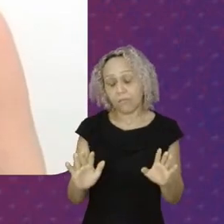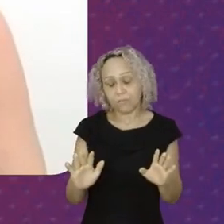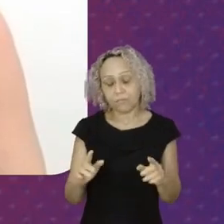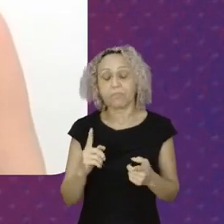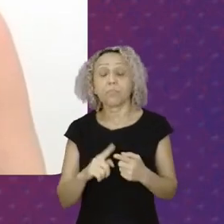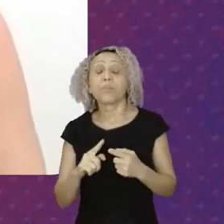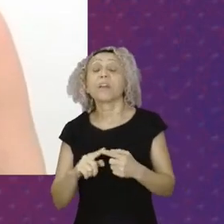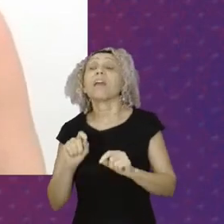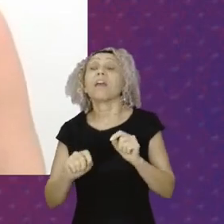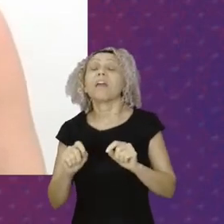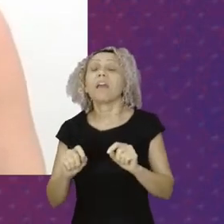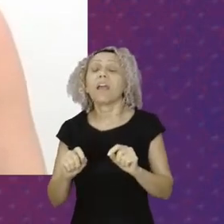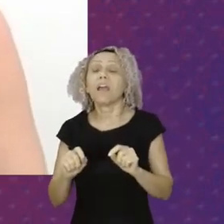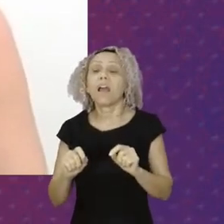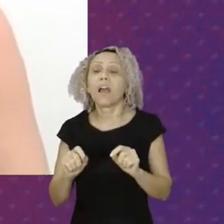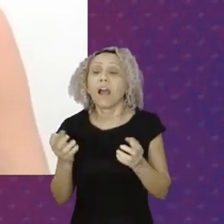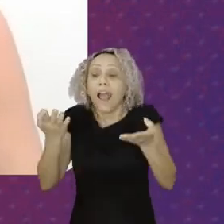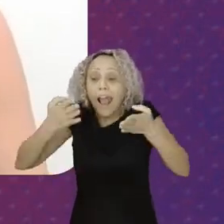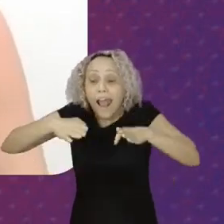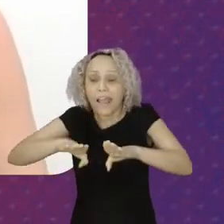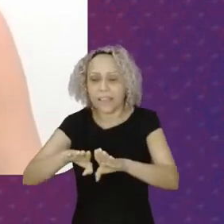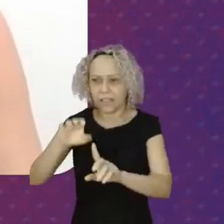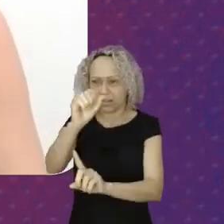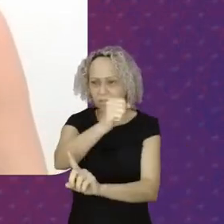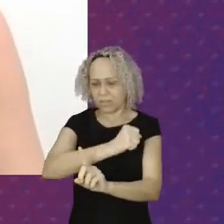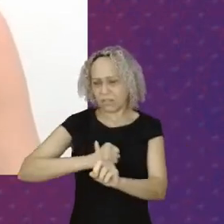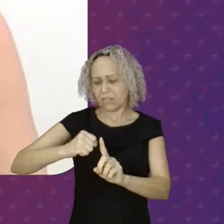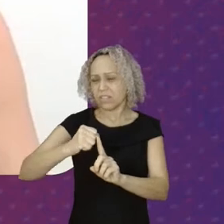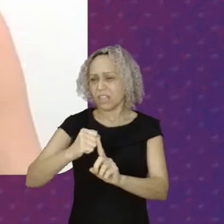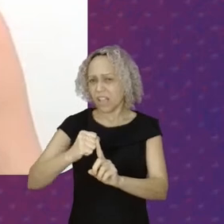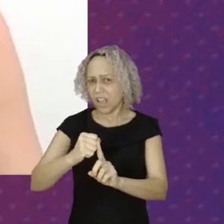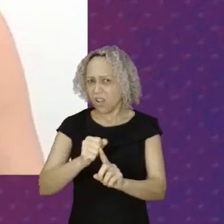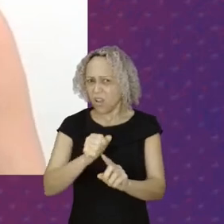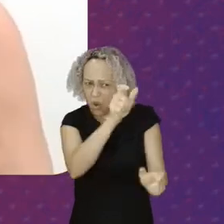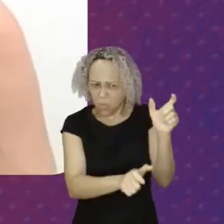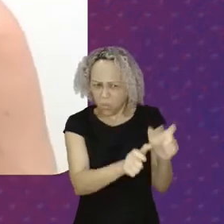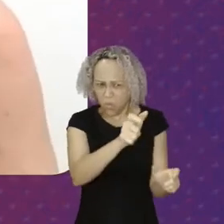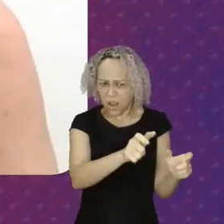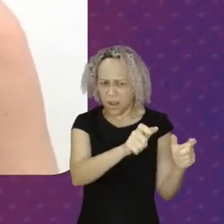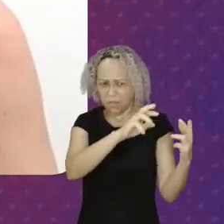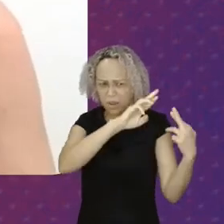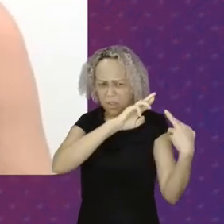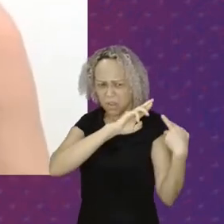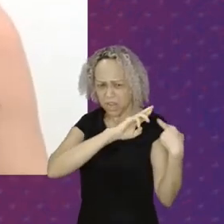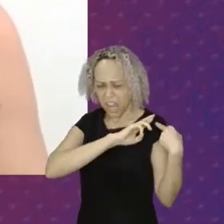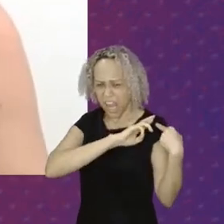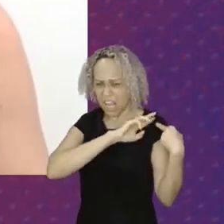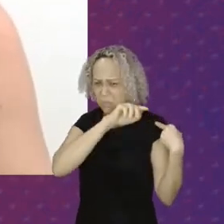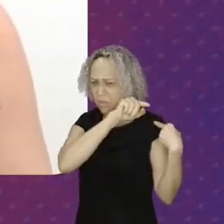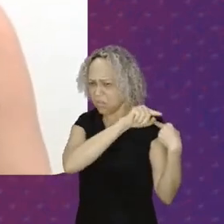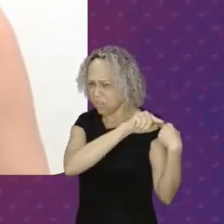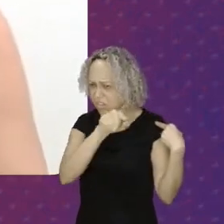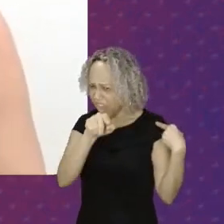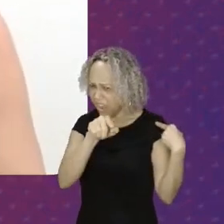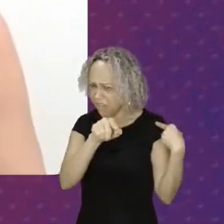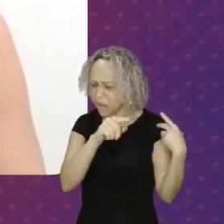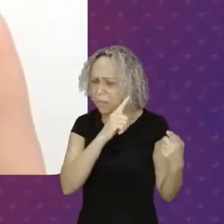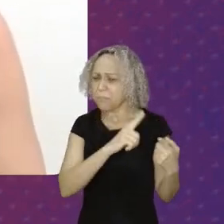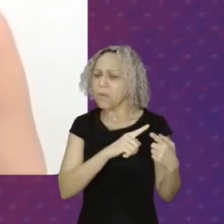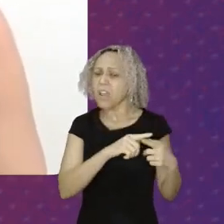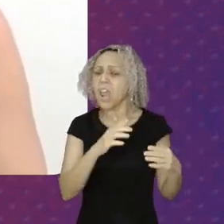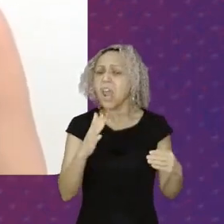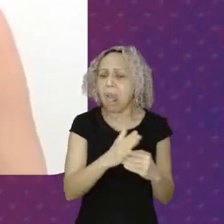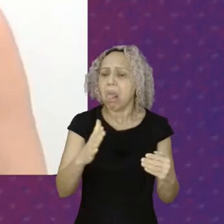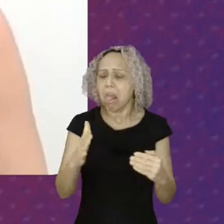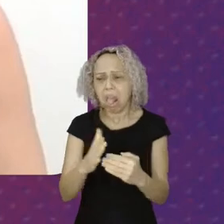inclusão social, não é a pessoa a ser culpabilizada pelas barreiras que